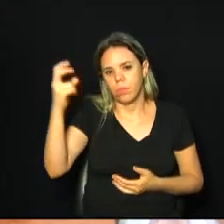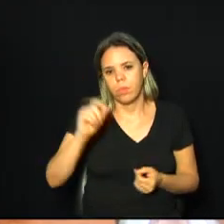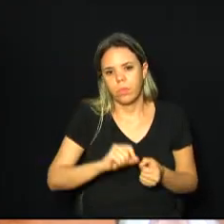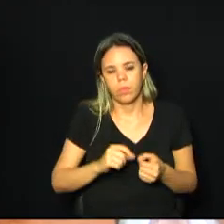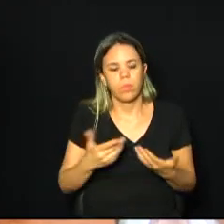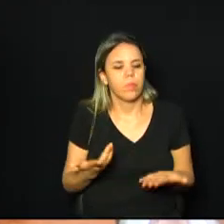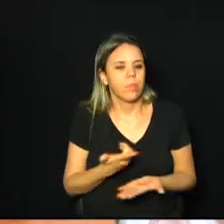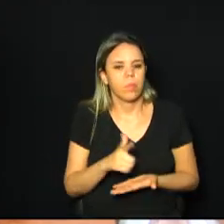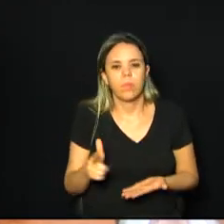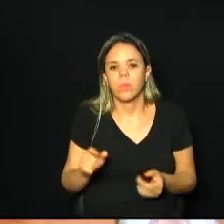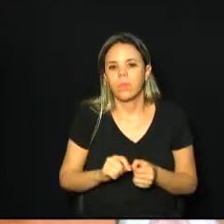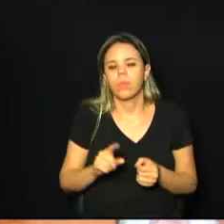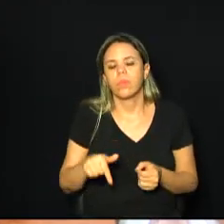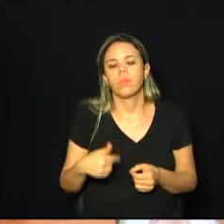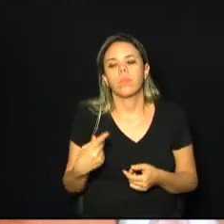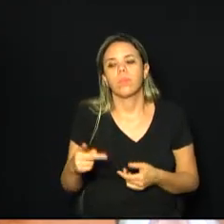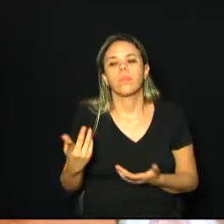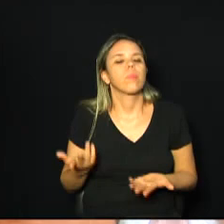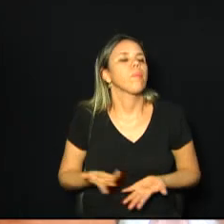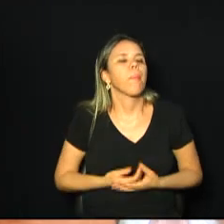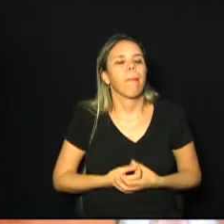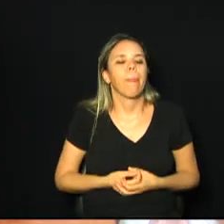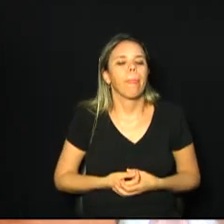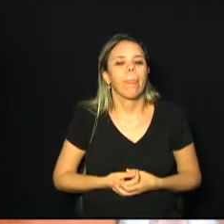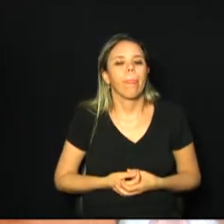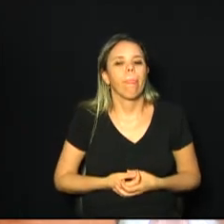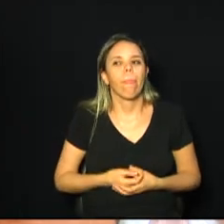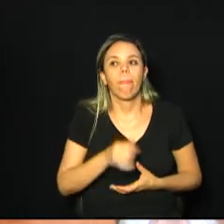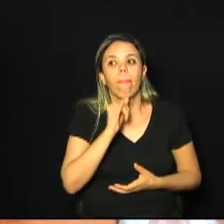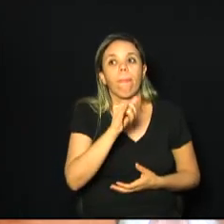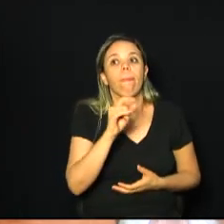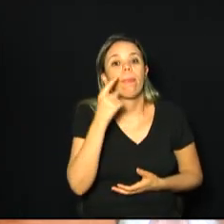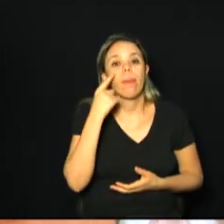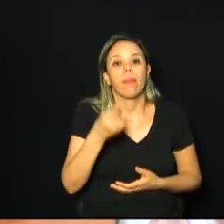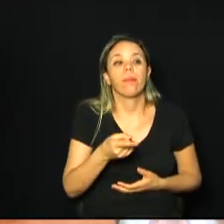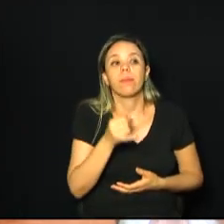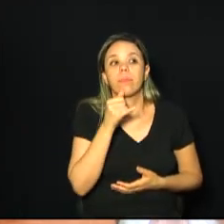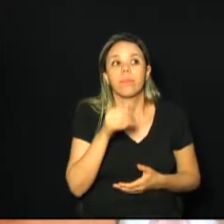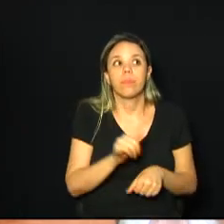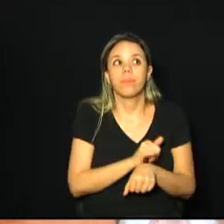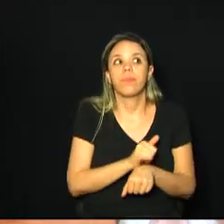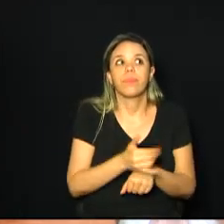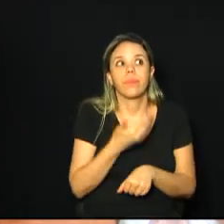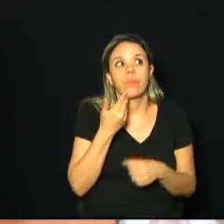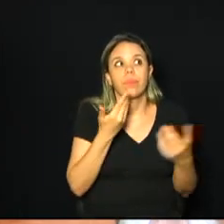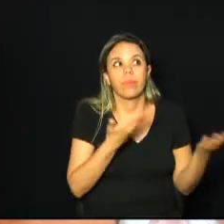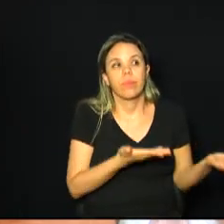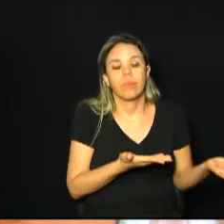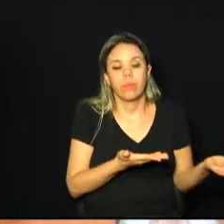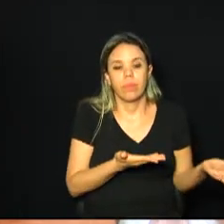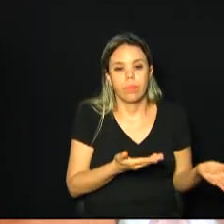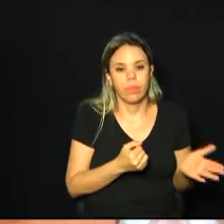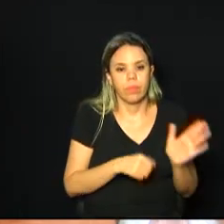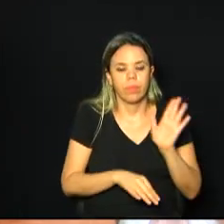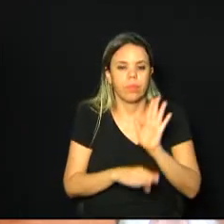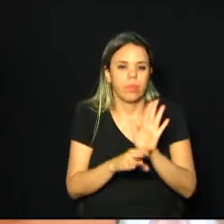ele não tem quem faça isso para ele, e diz para ele, olha, vamos por esse caminho que é mais fácil, isso vai te